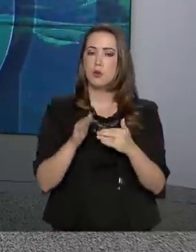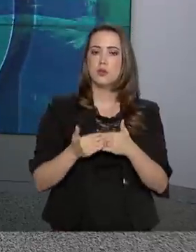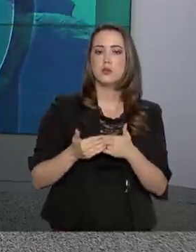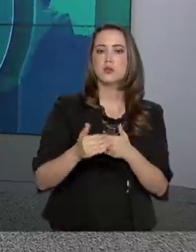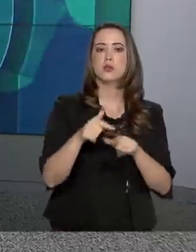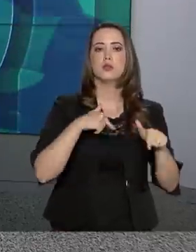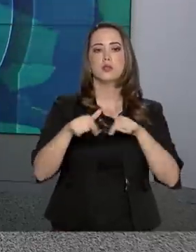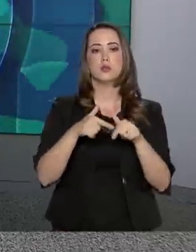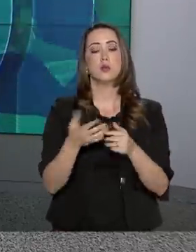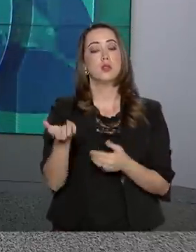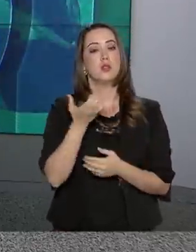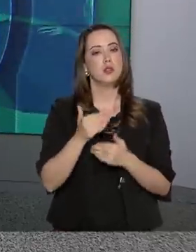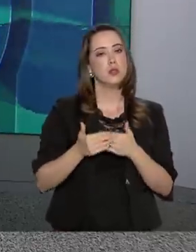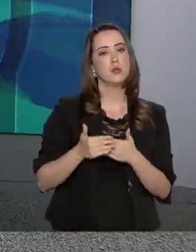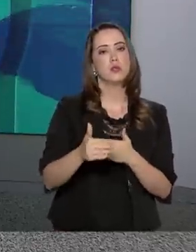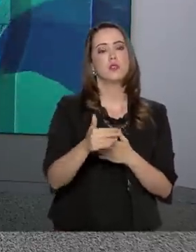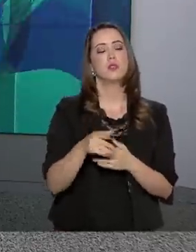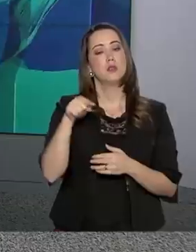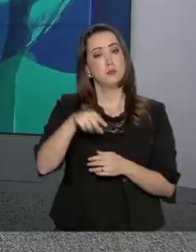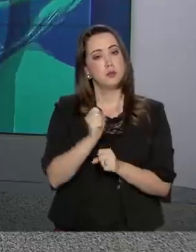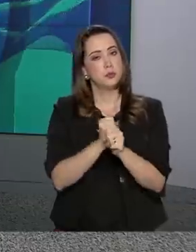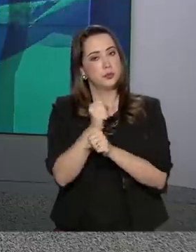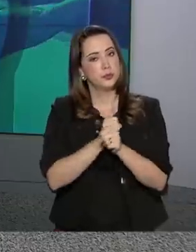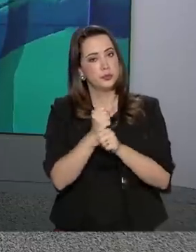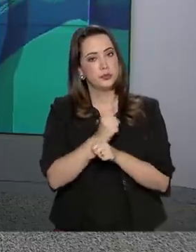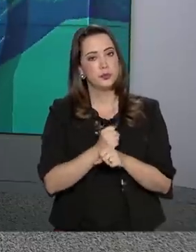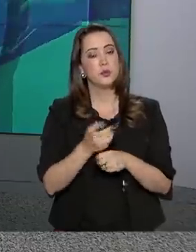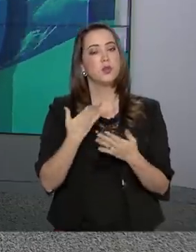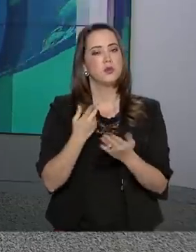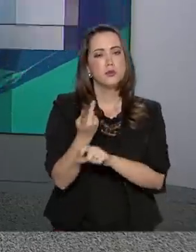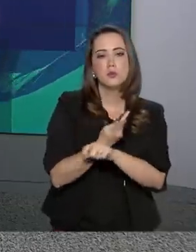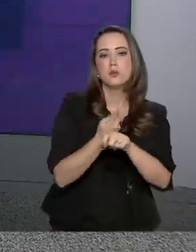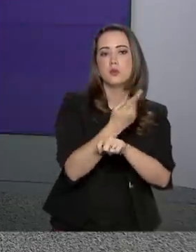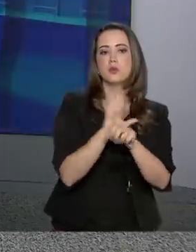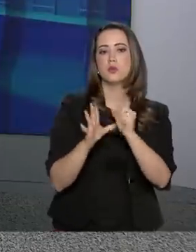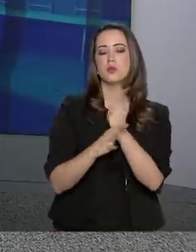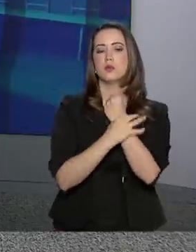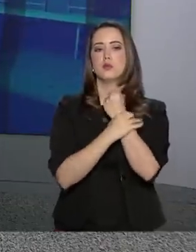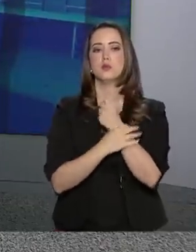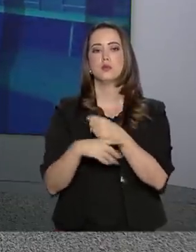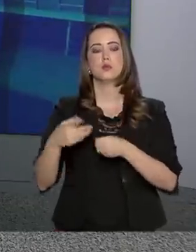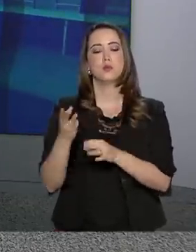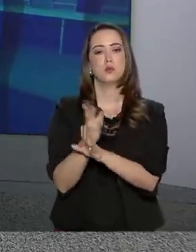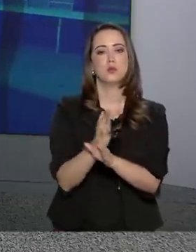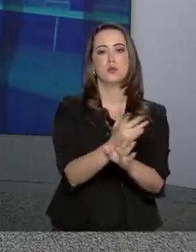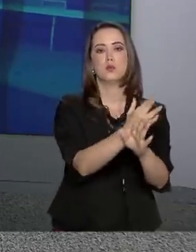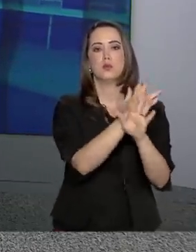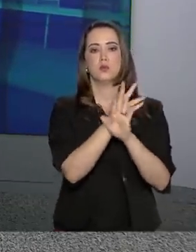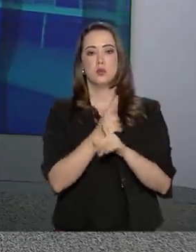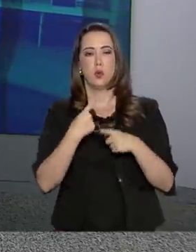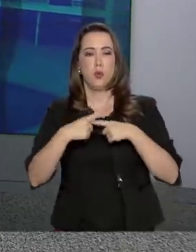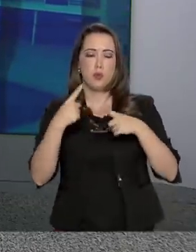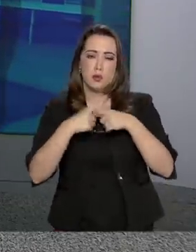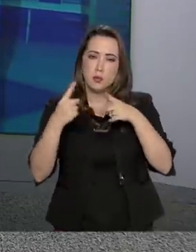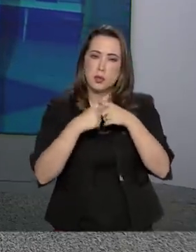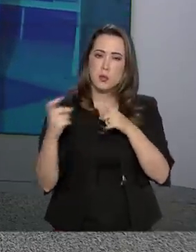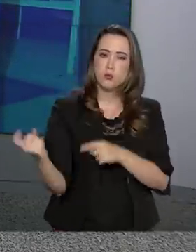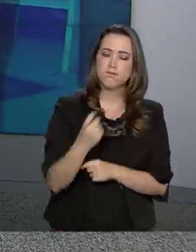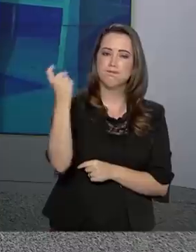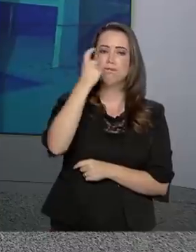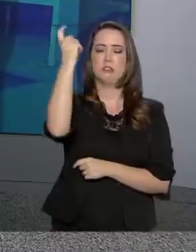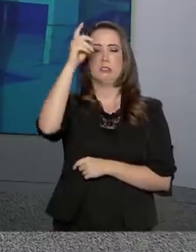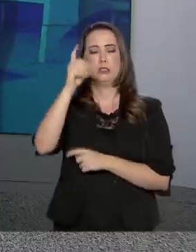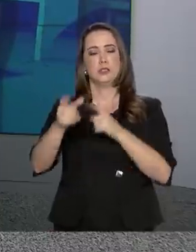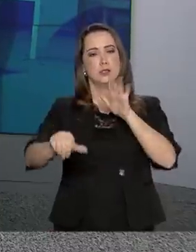uma iniciativa que ele quer colocar em prática ainda em 2019 e que busca garantir segurança em municípios afetados pelo